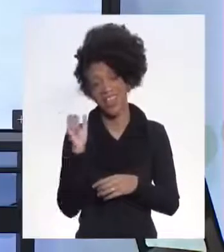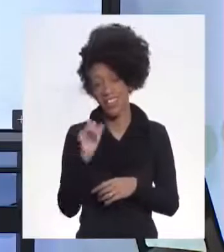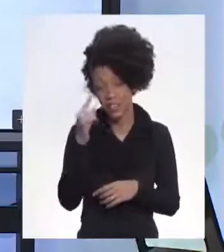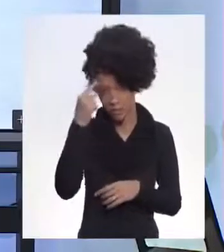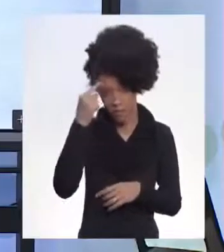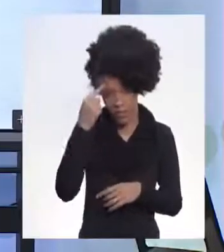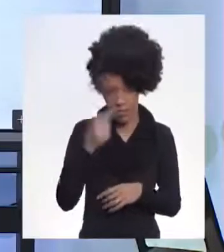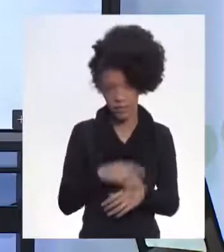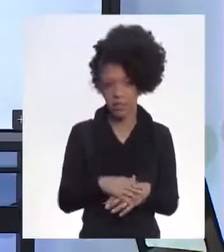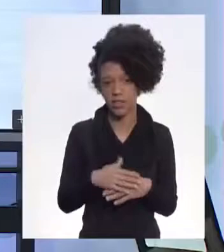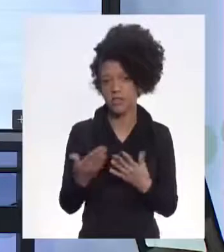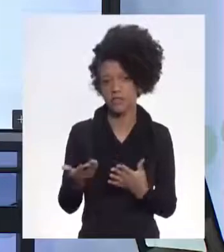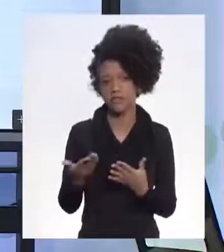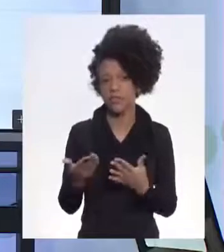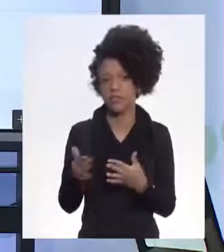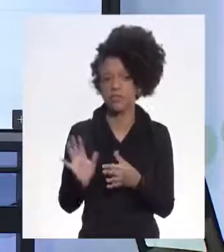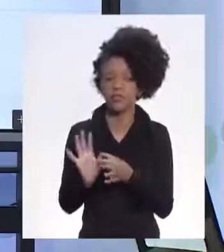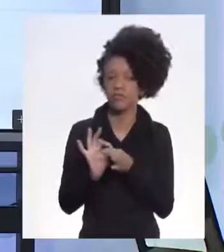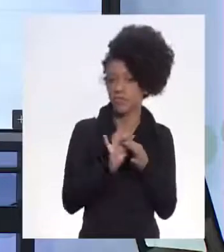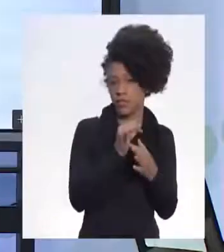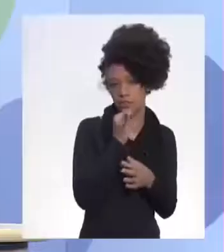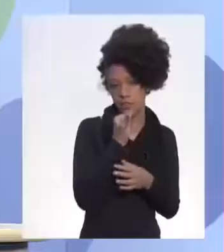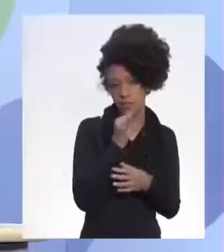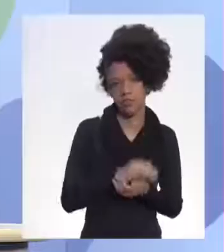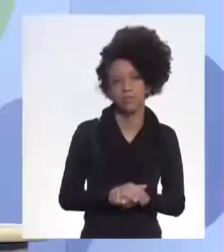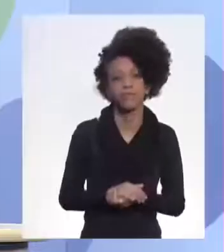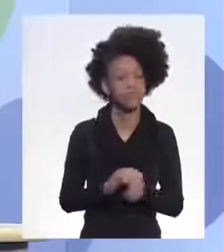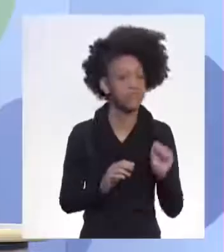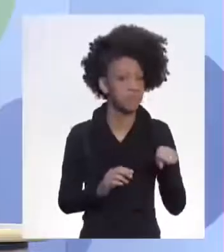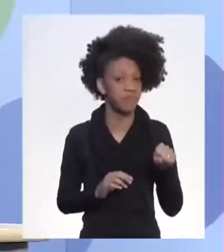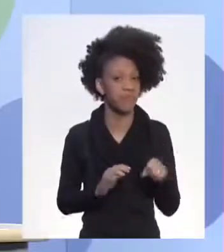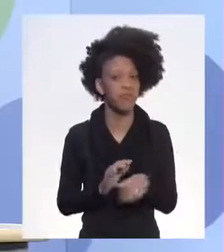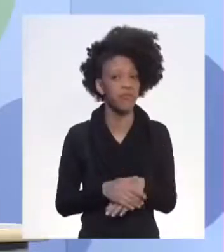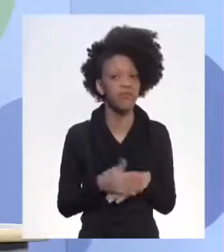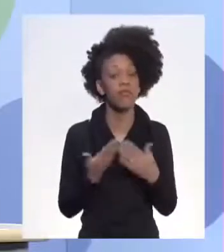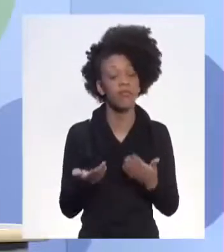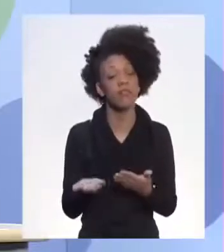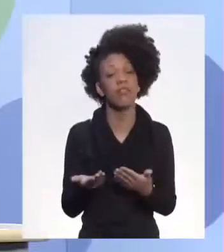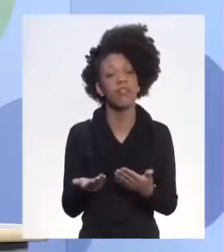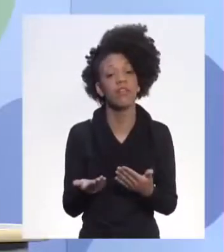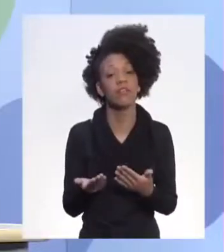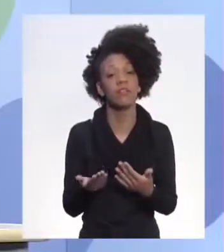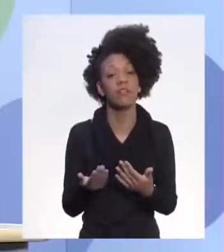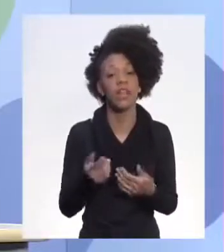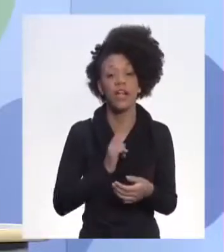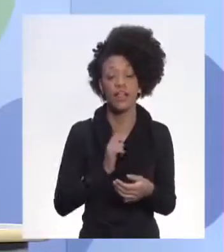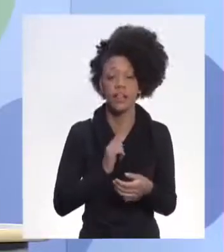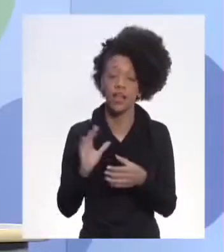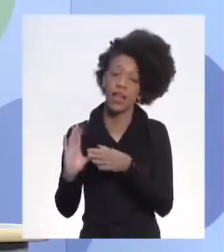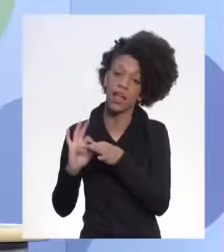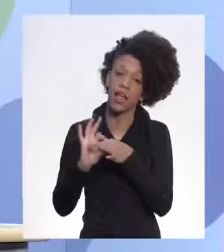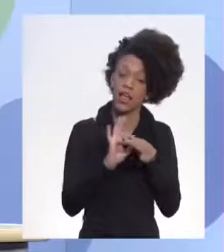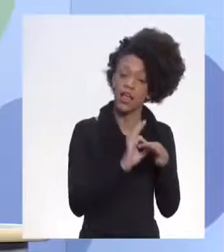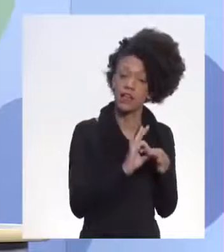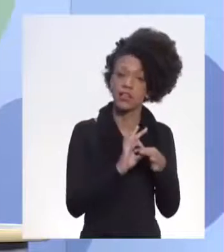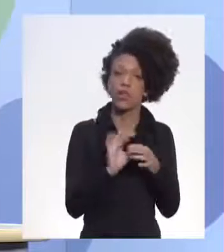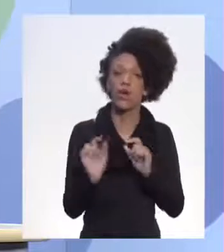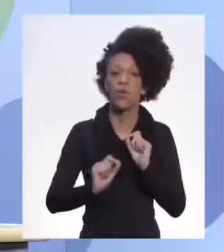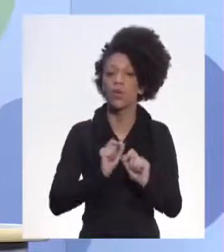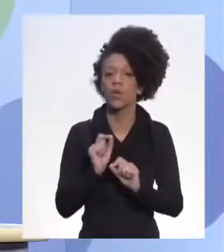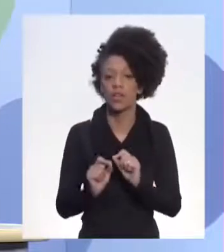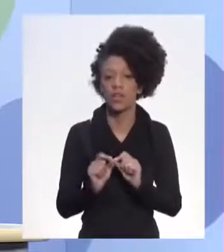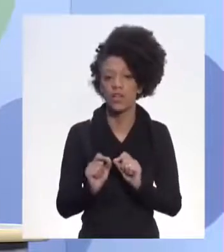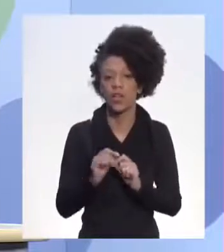pensar nesses mesmos moldes, né, Ale? Sim, nesse caso, a gente tem essa relação com